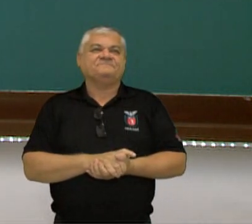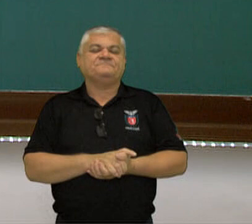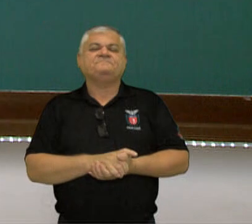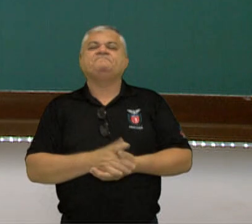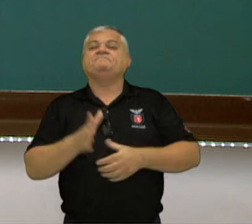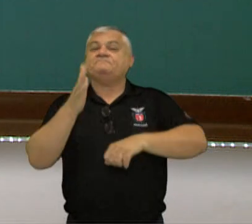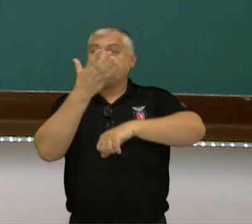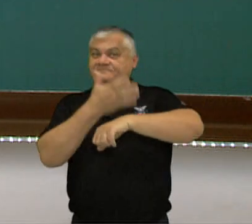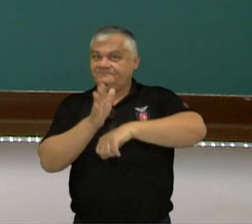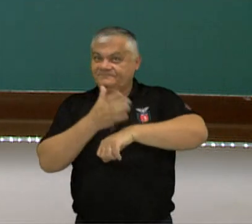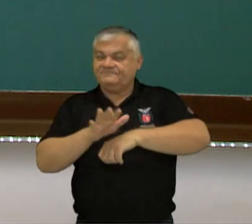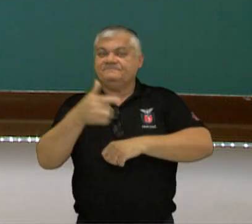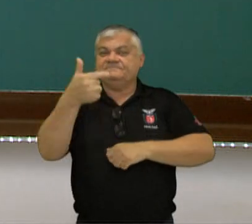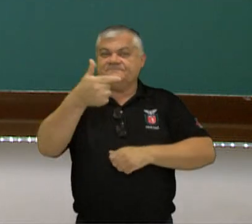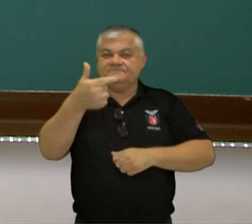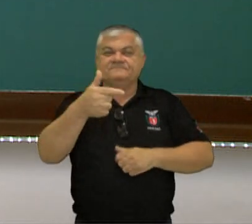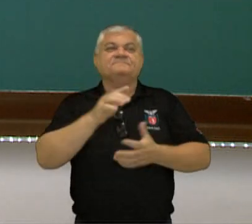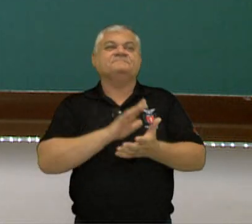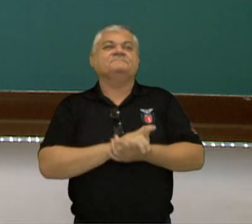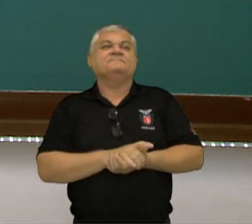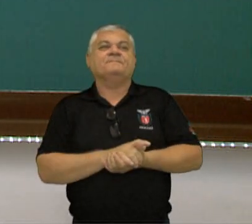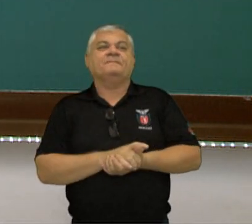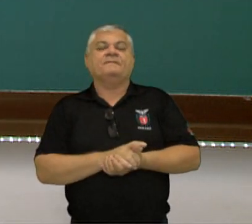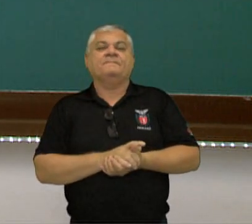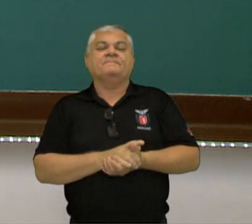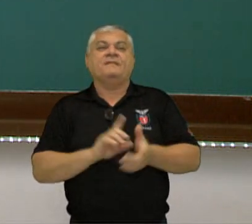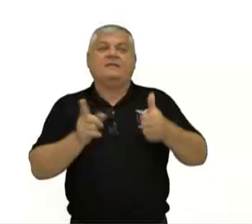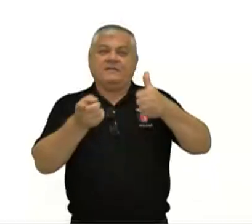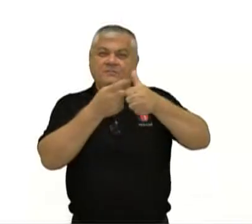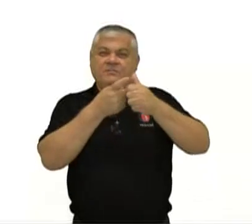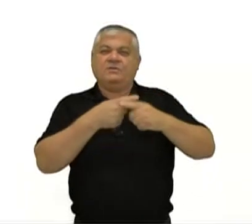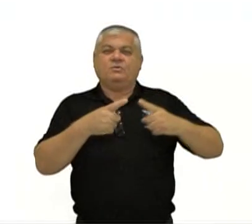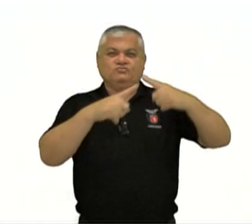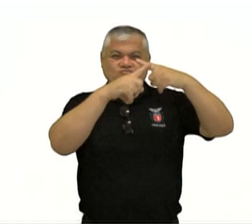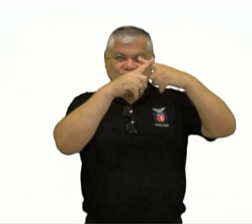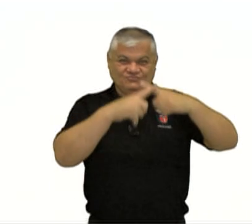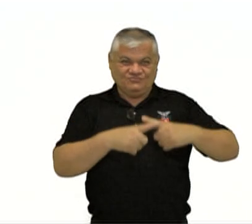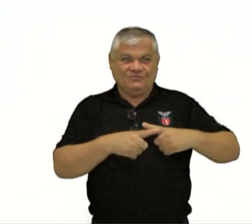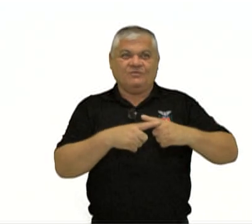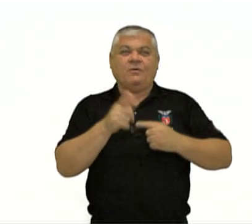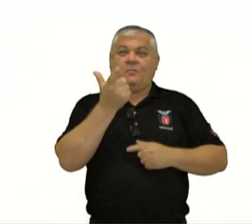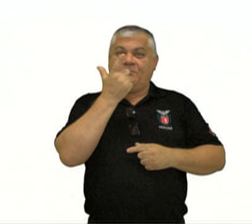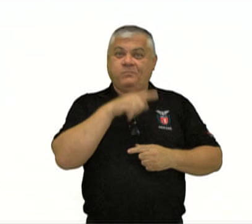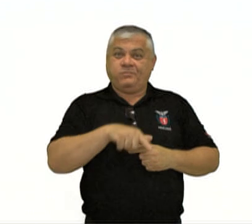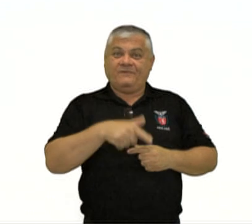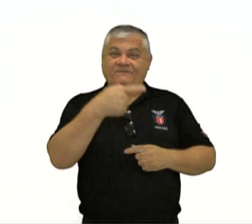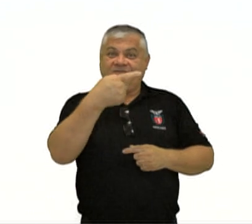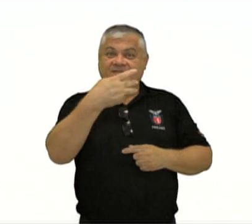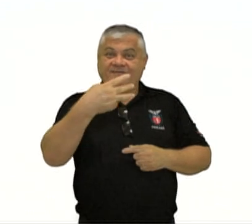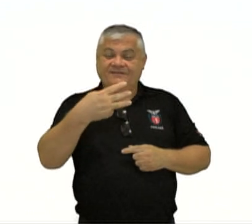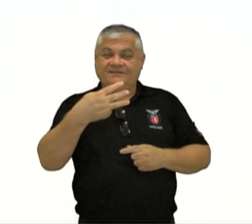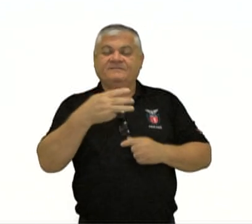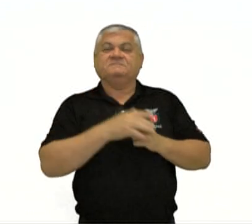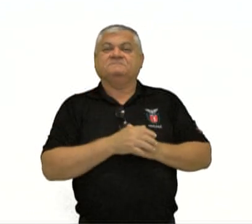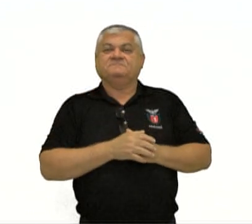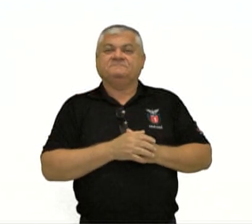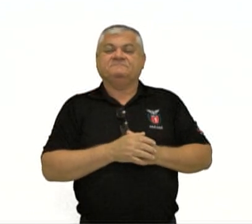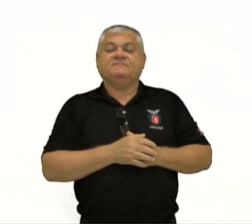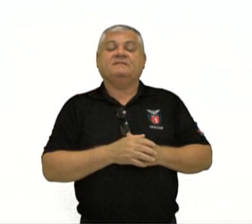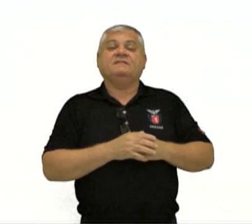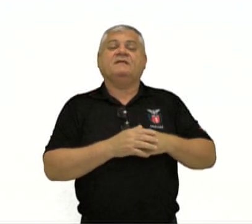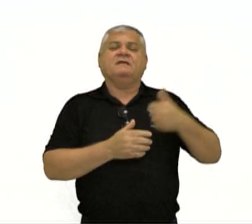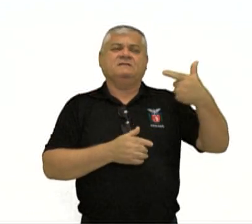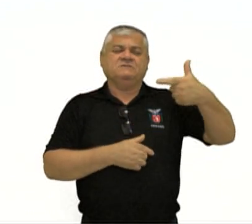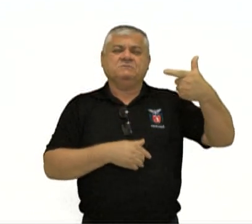Vamos praticar mais um pouquinho. Na primeira rodada de um jogo, eu ganhei 23 pontos. Na segunda, eu perdi